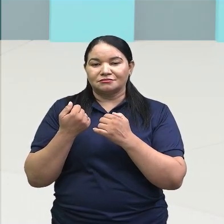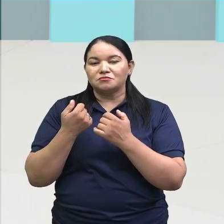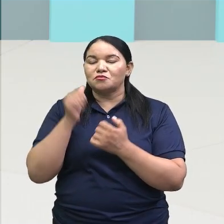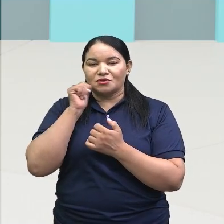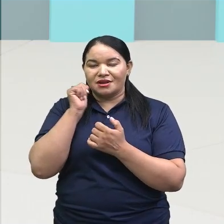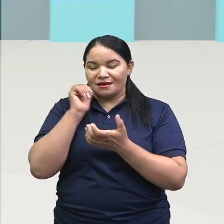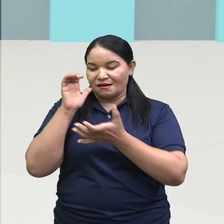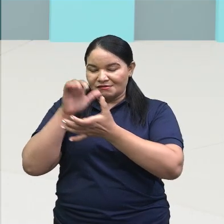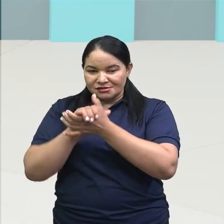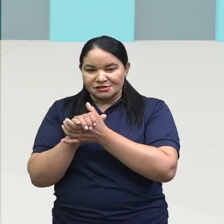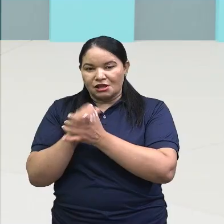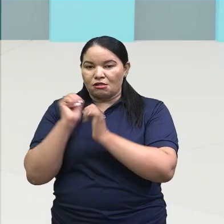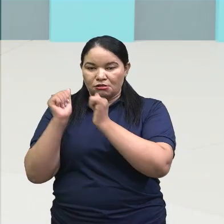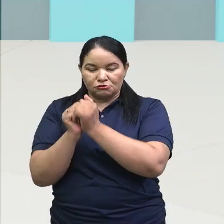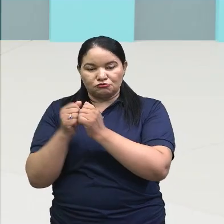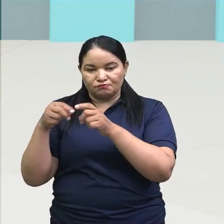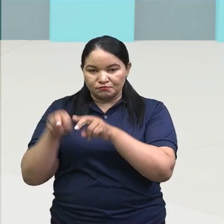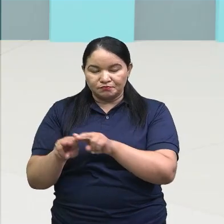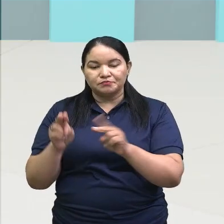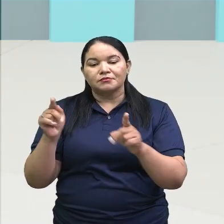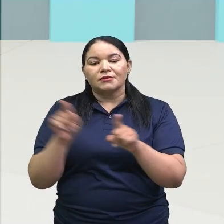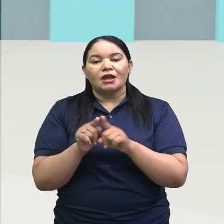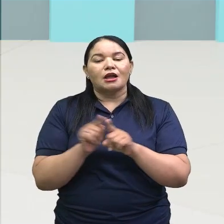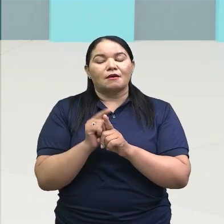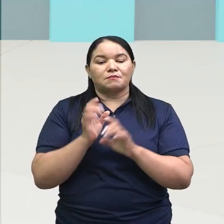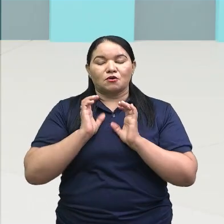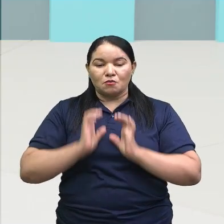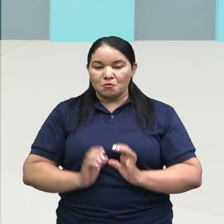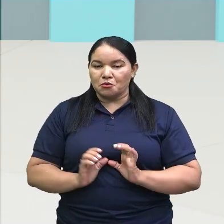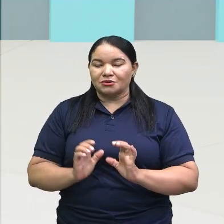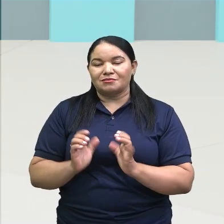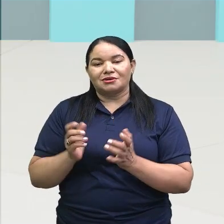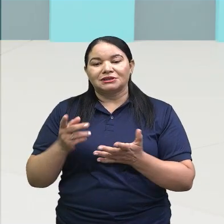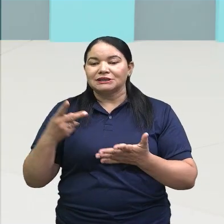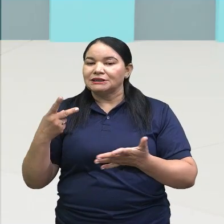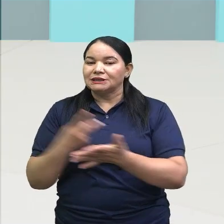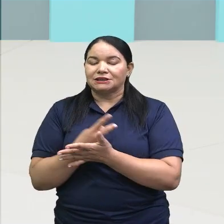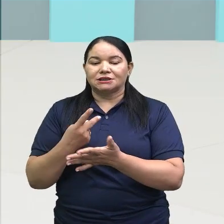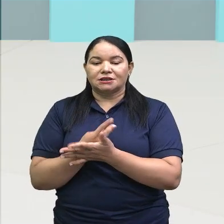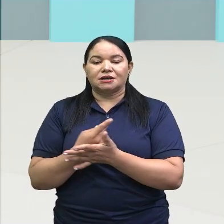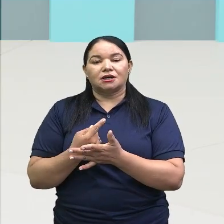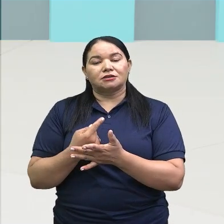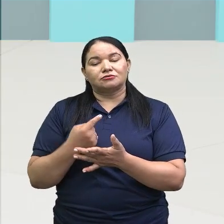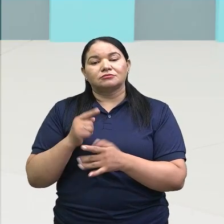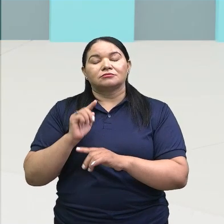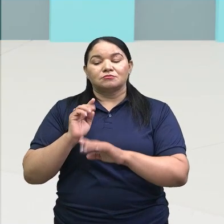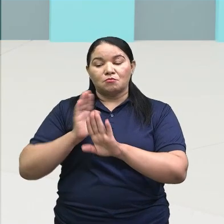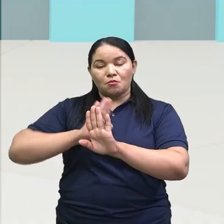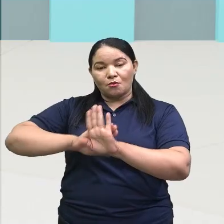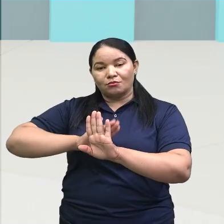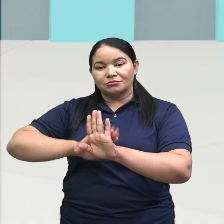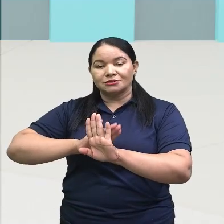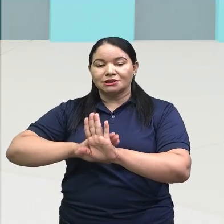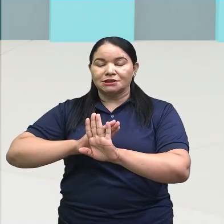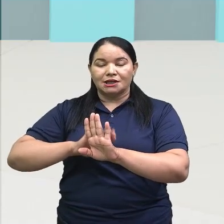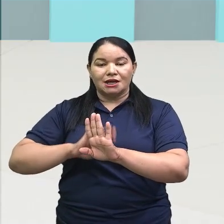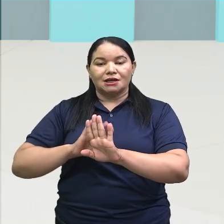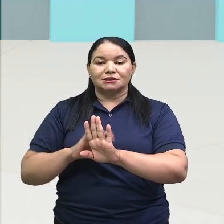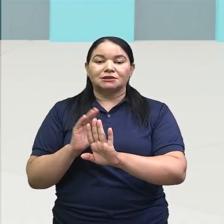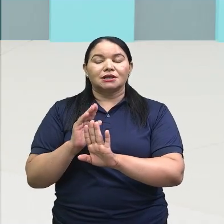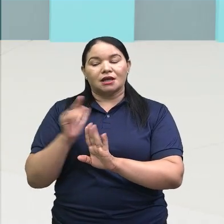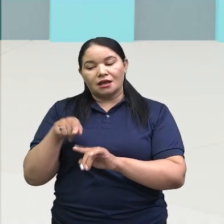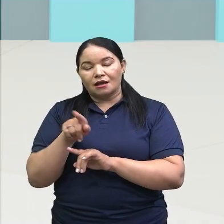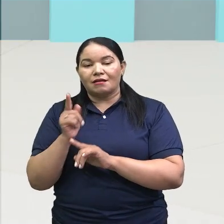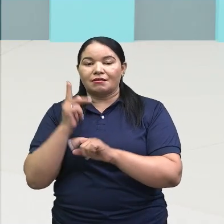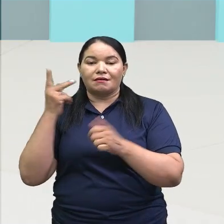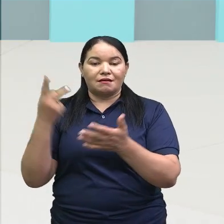ela, diante da sociedade, tinha um comportamento, mas sendo que o comportamento dela por trás dessa imagem era outro.